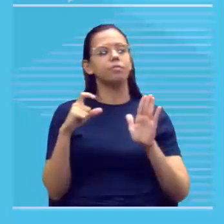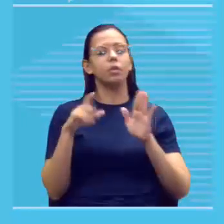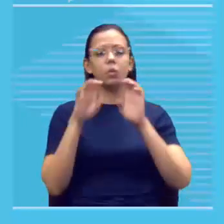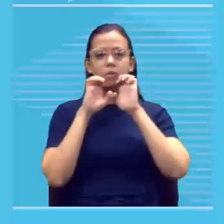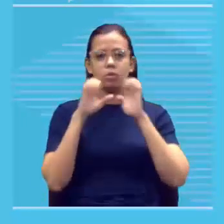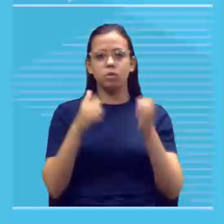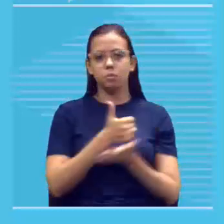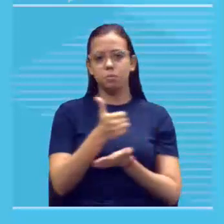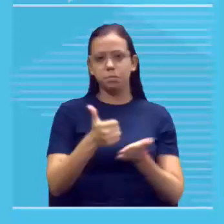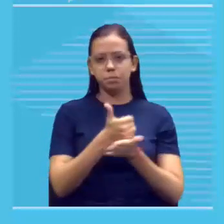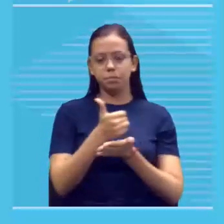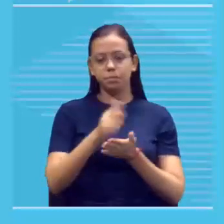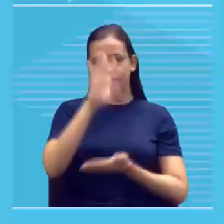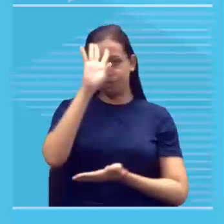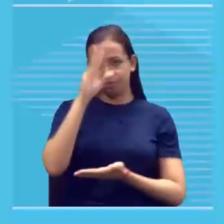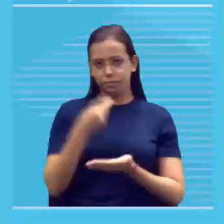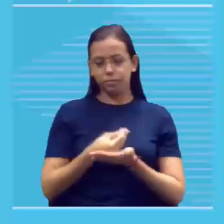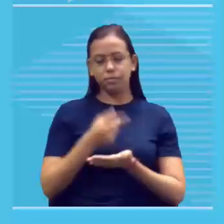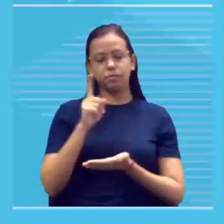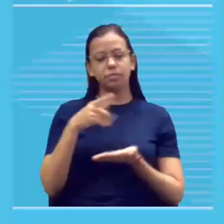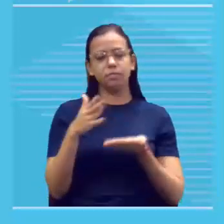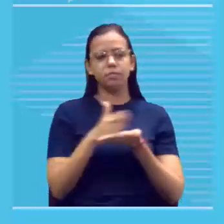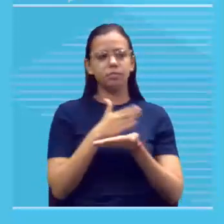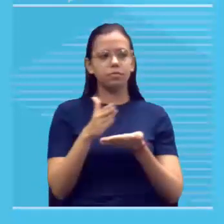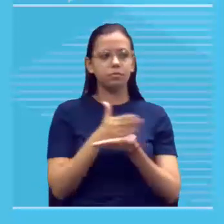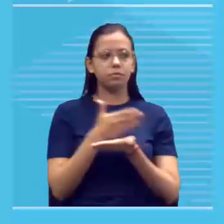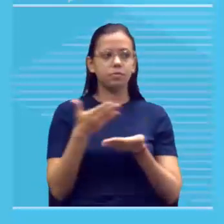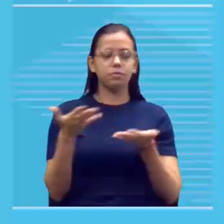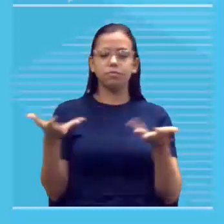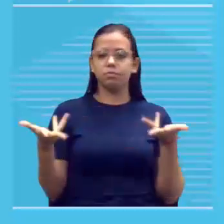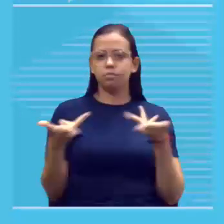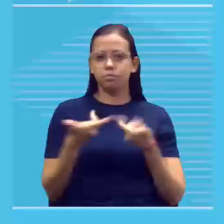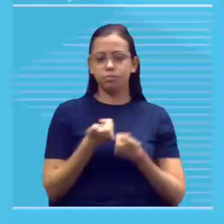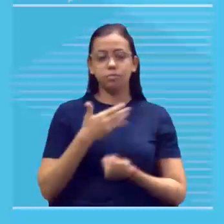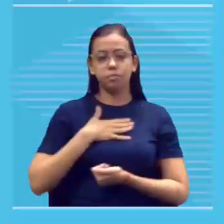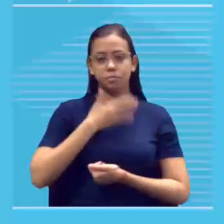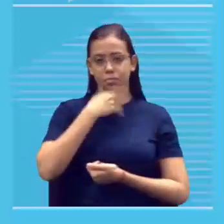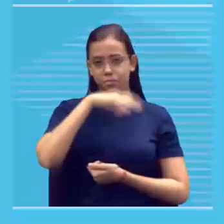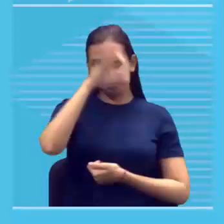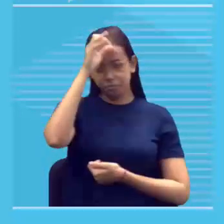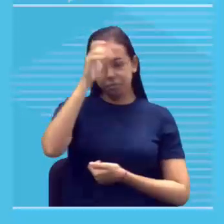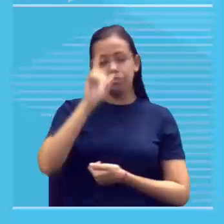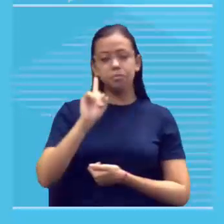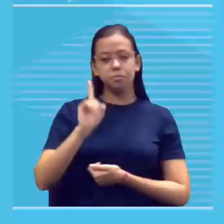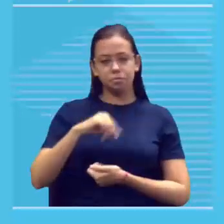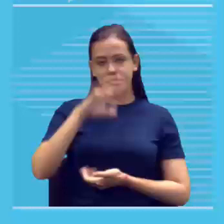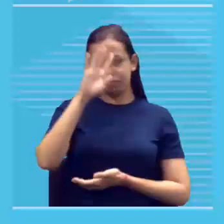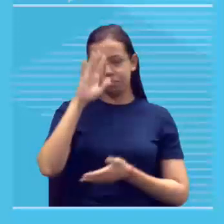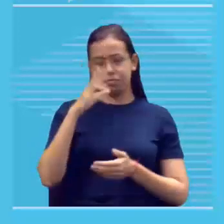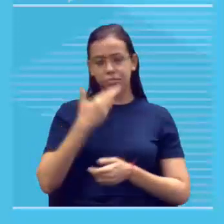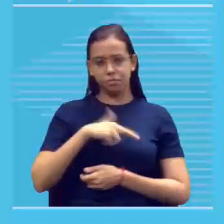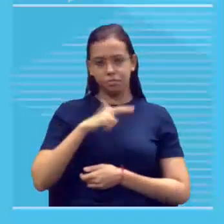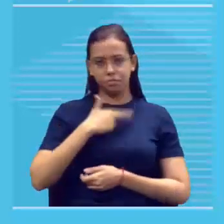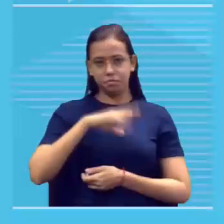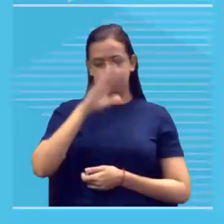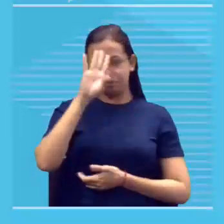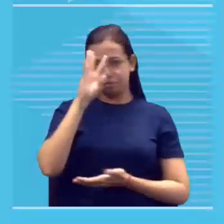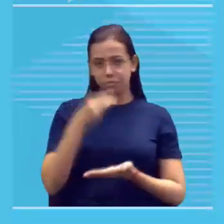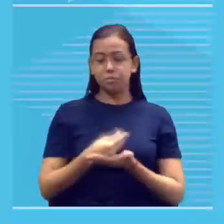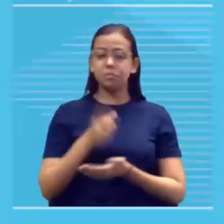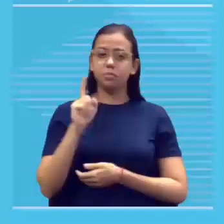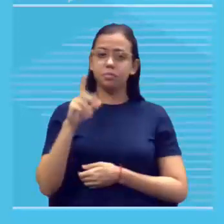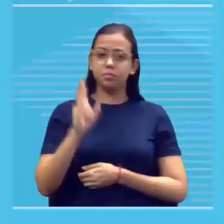o Espiritismo é um excelente livro meu tio ele era Espírita ele era Padre